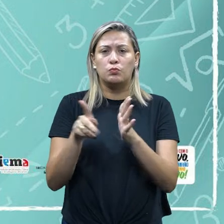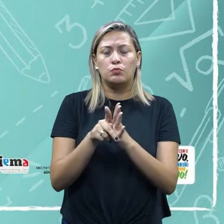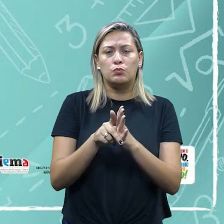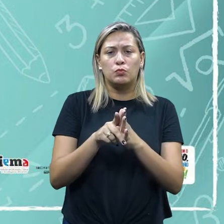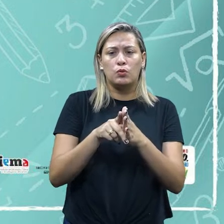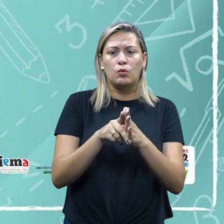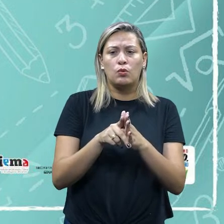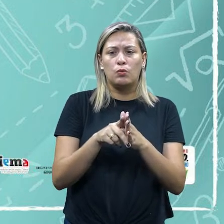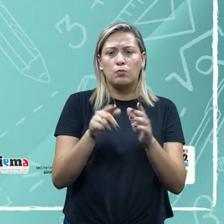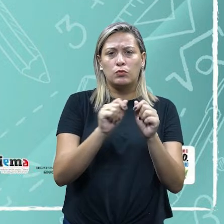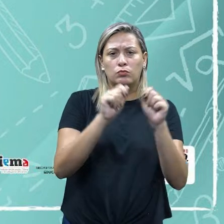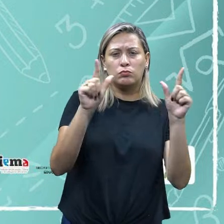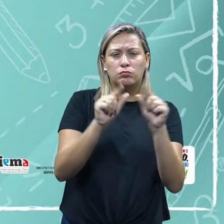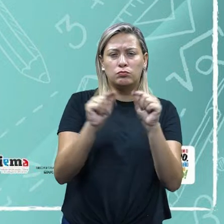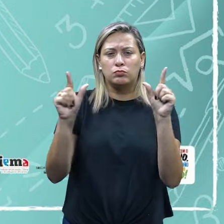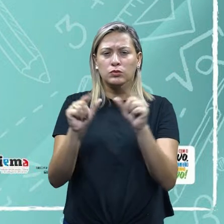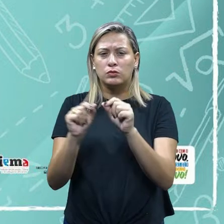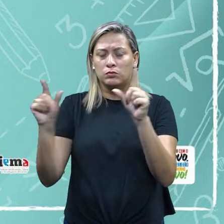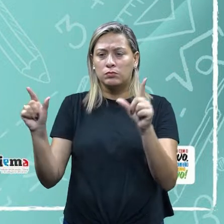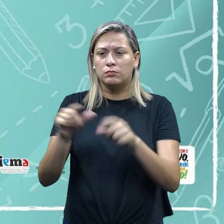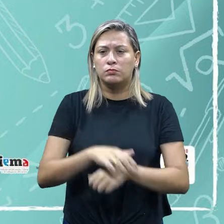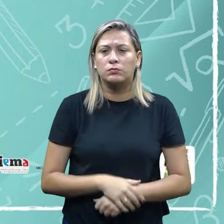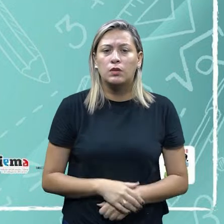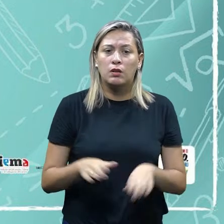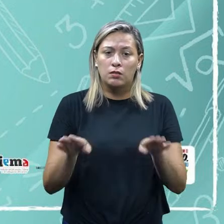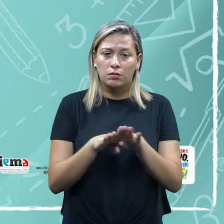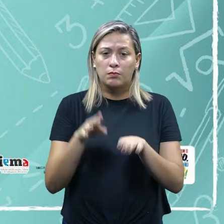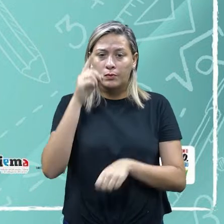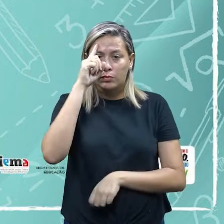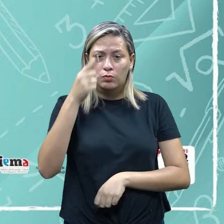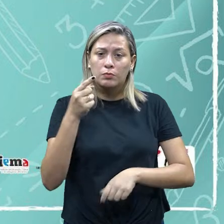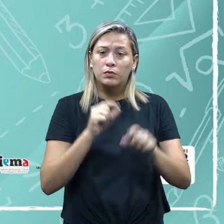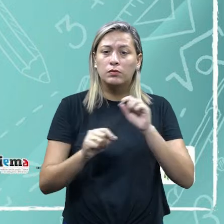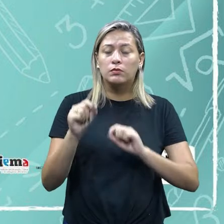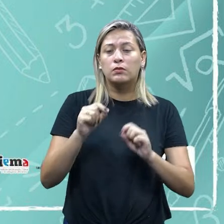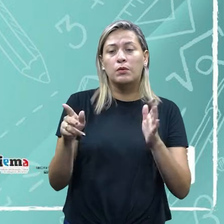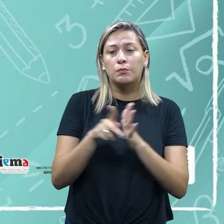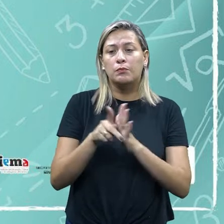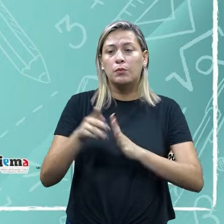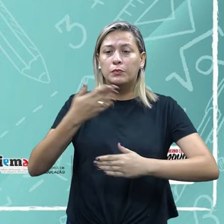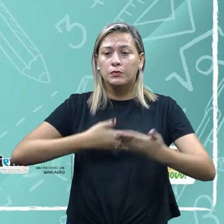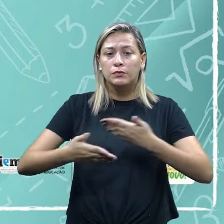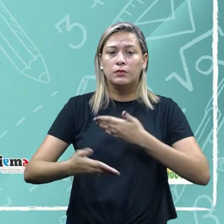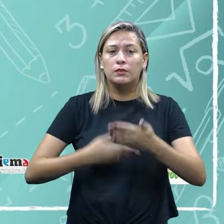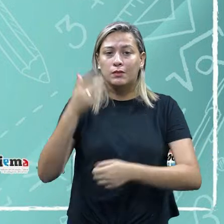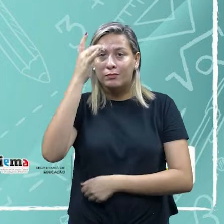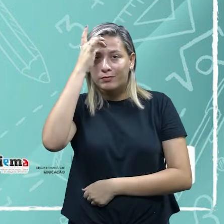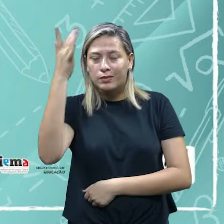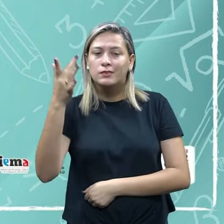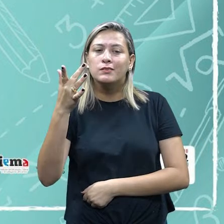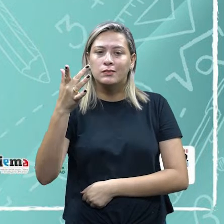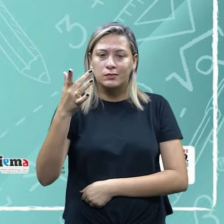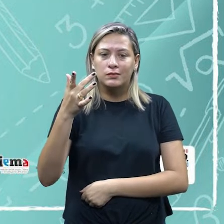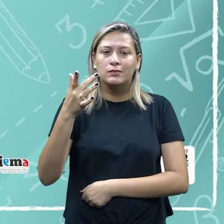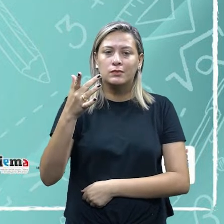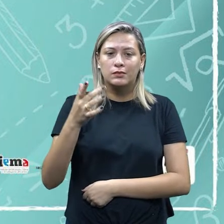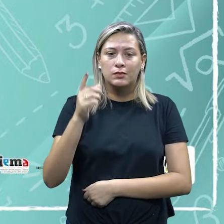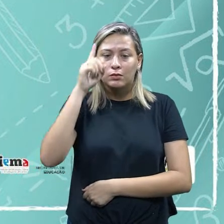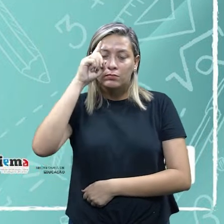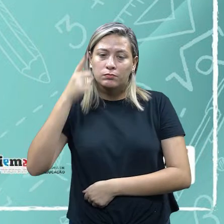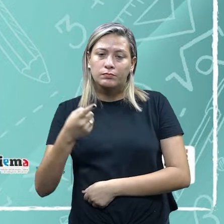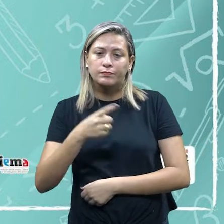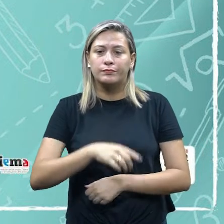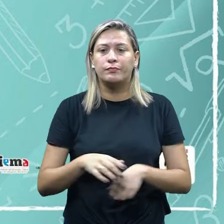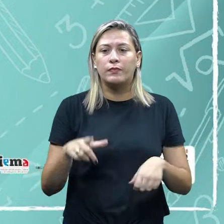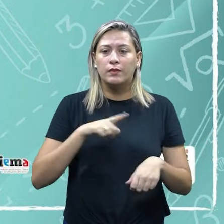A caixa de comando também é um objeto de interatividade que facilita a execução de ações. Existem caixas de seleção na barra